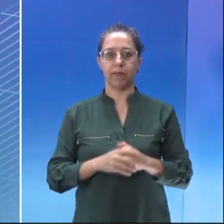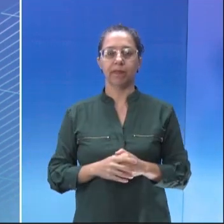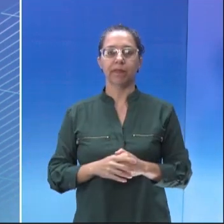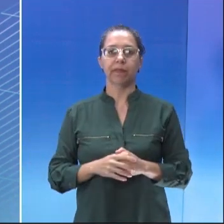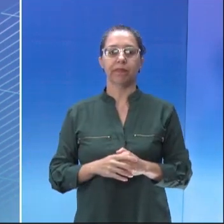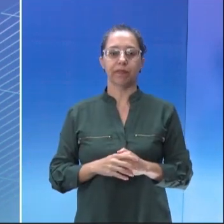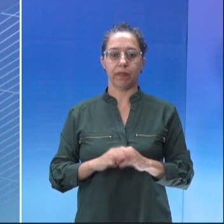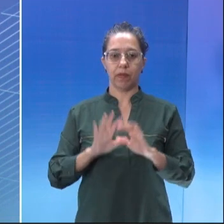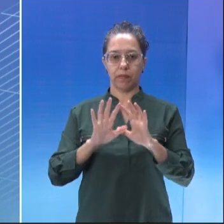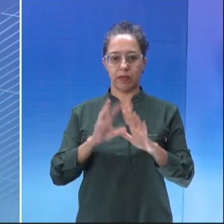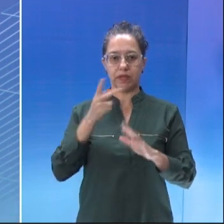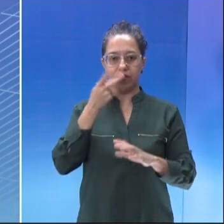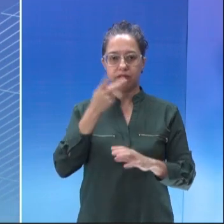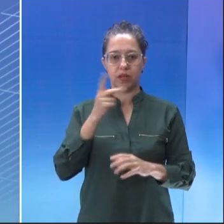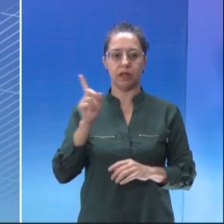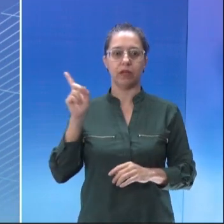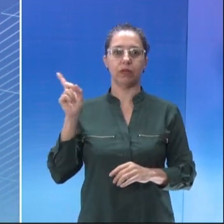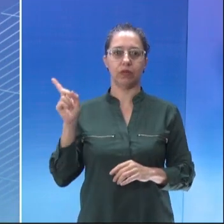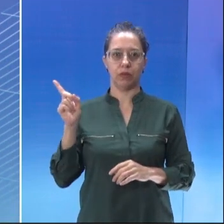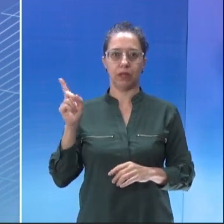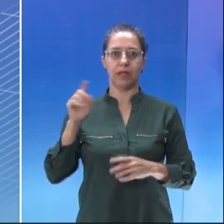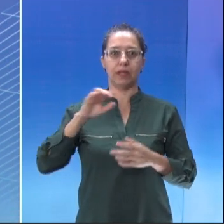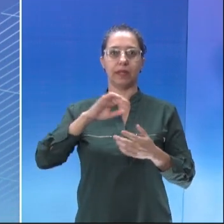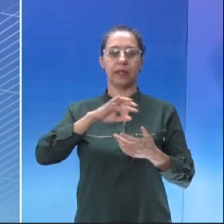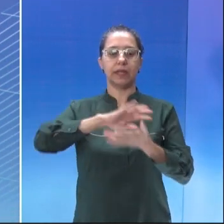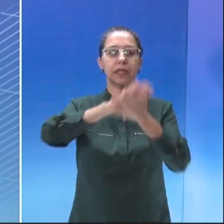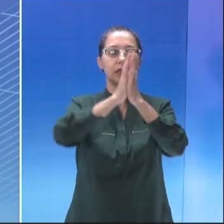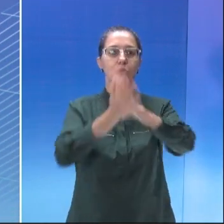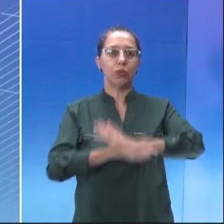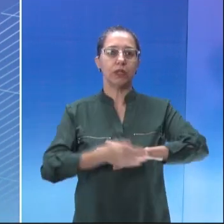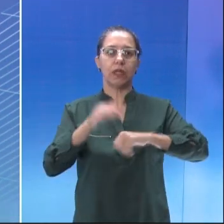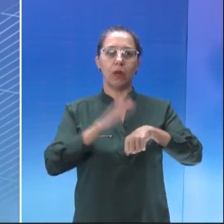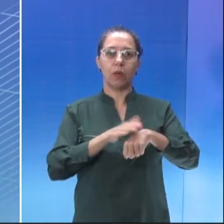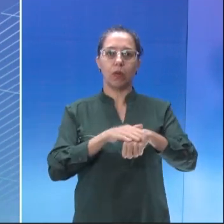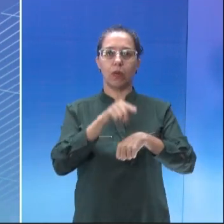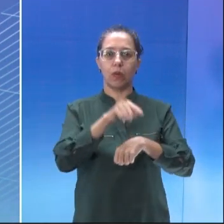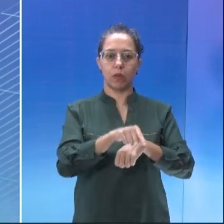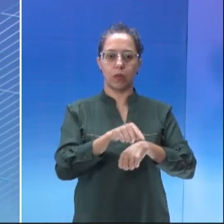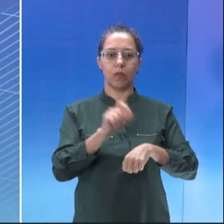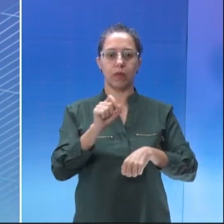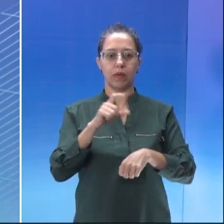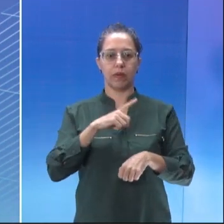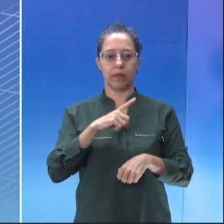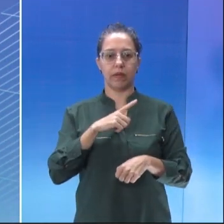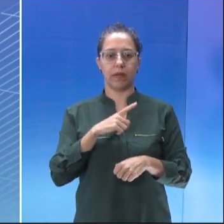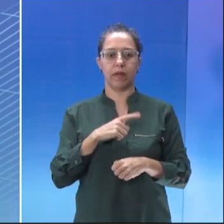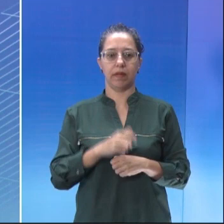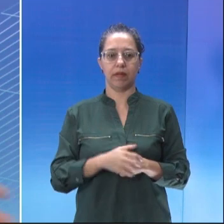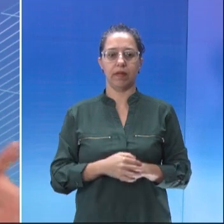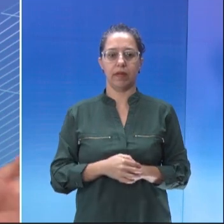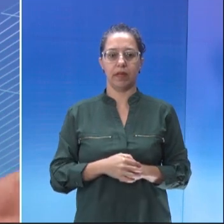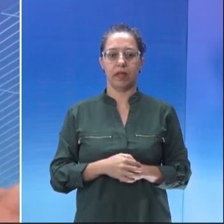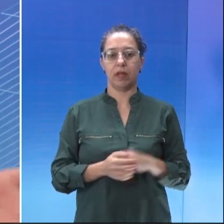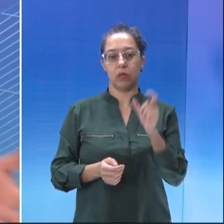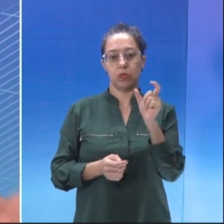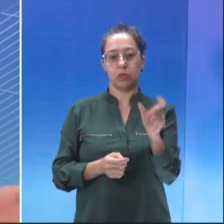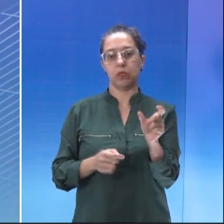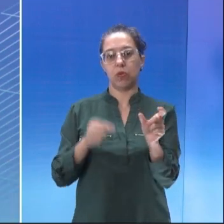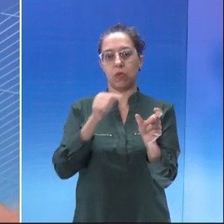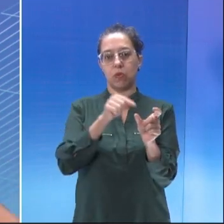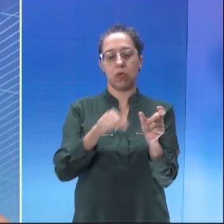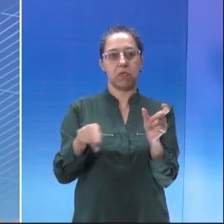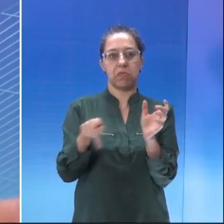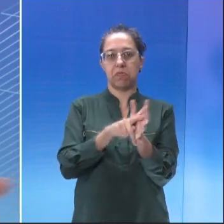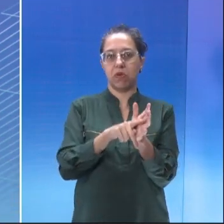ele fala aqui sobre a autodestruição, também chamada de apoptose celular. O que é apoptose, professor?